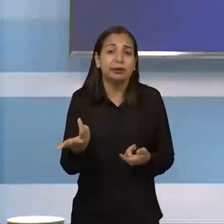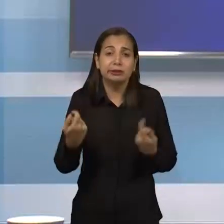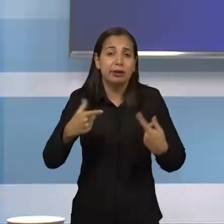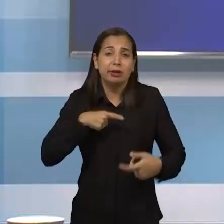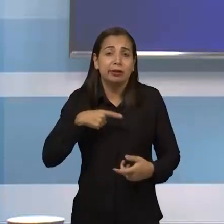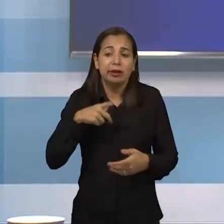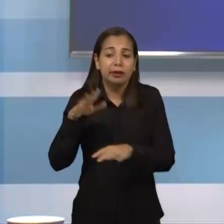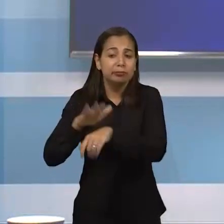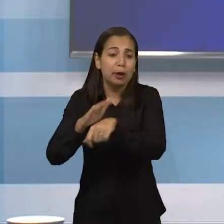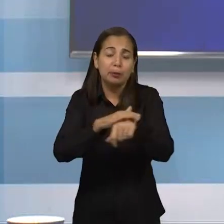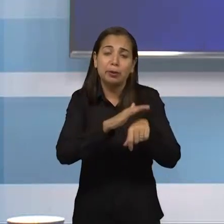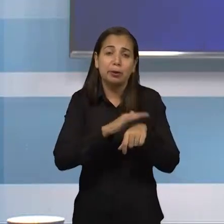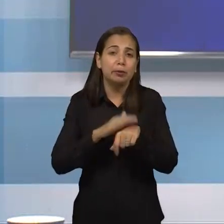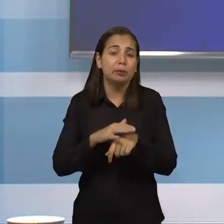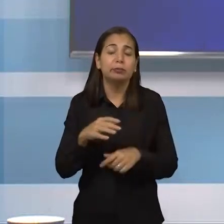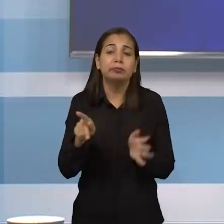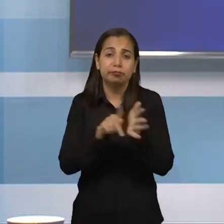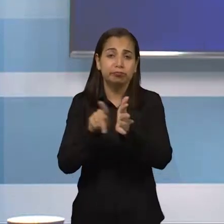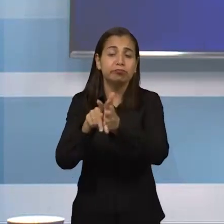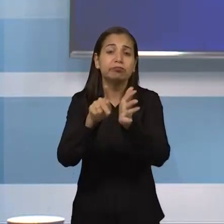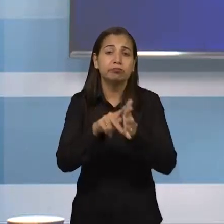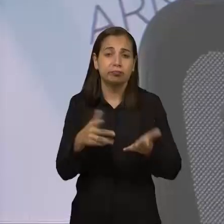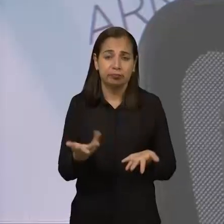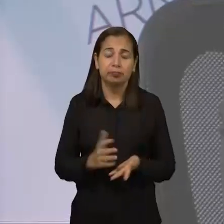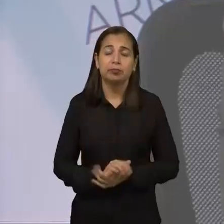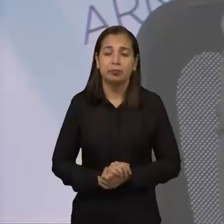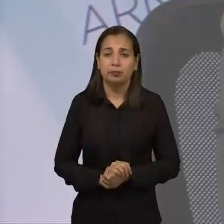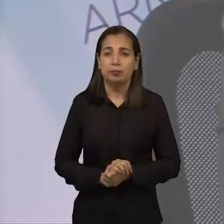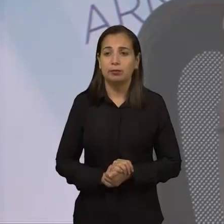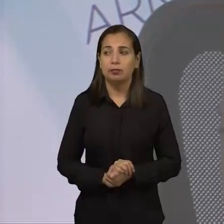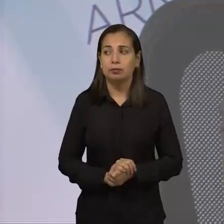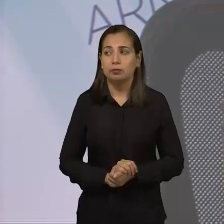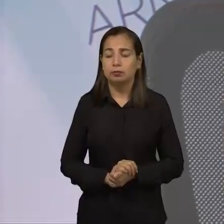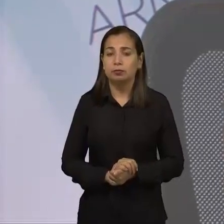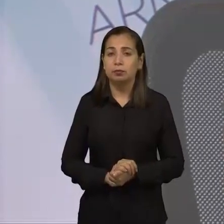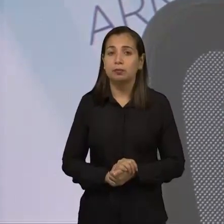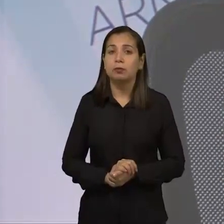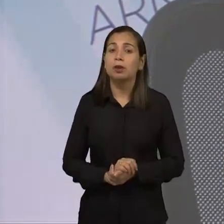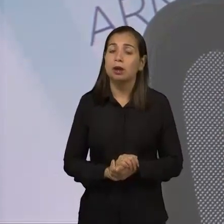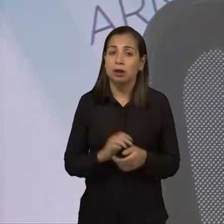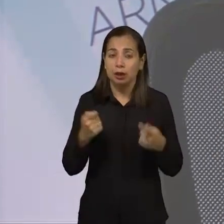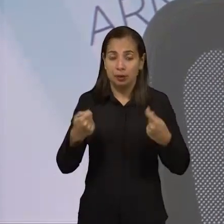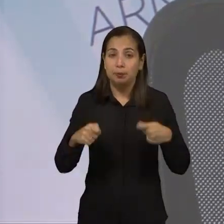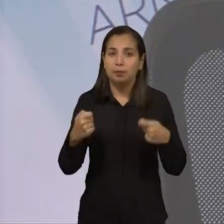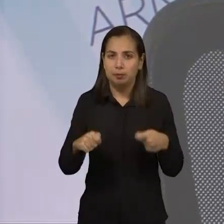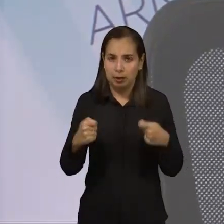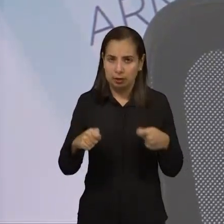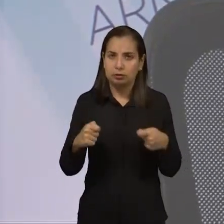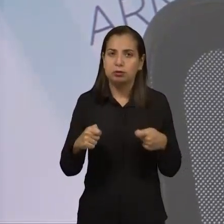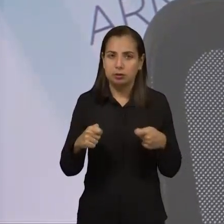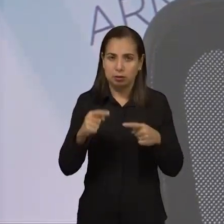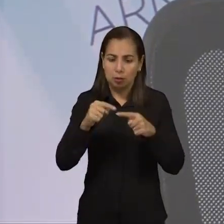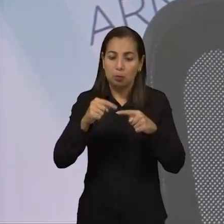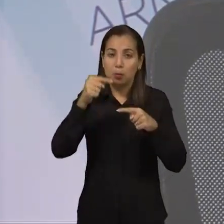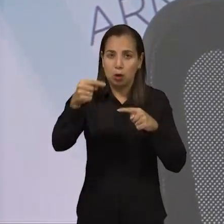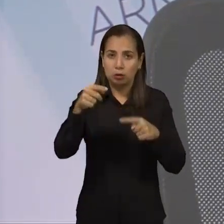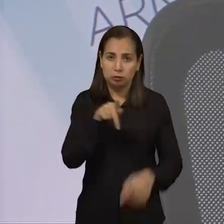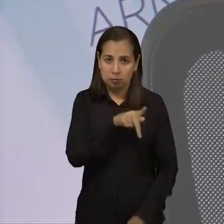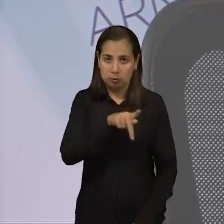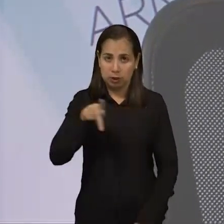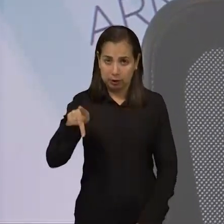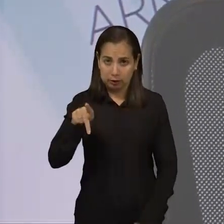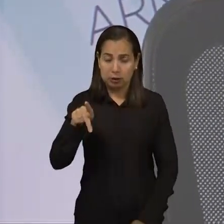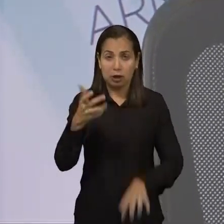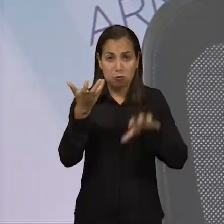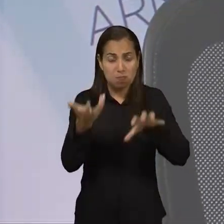é um tema de campanha política. Precisa ter um tema, precisa que o próximo presidente da República